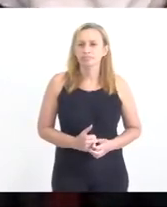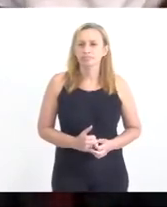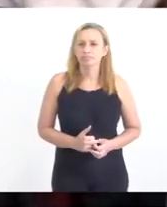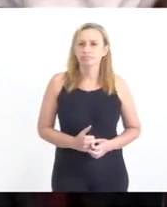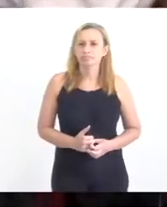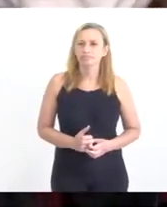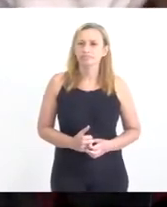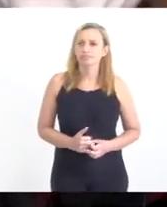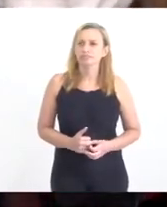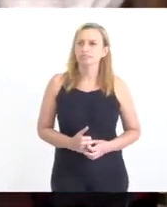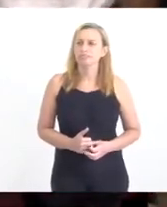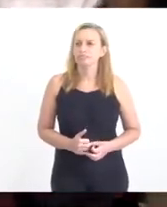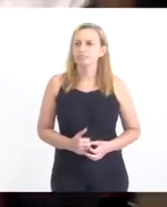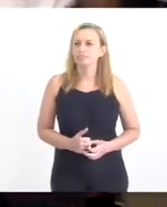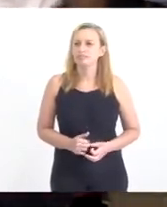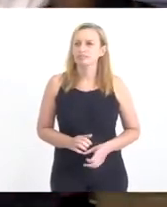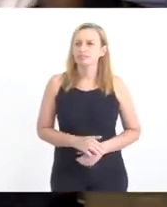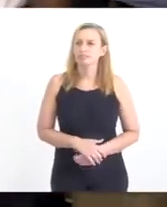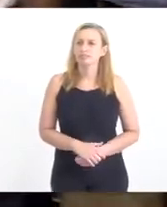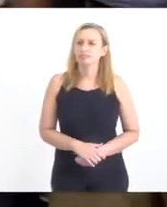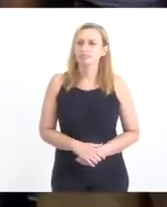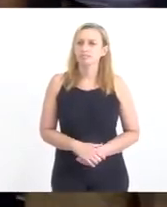E aí